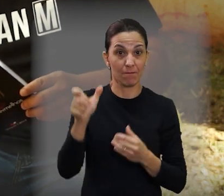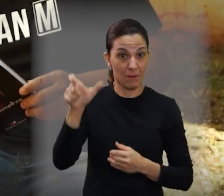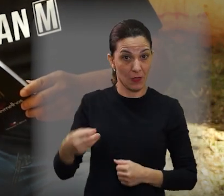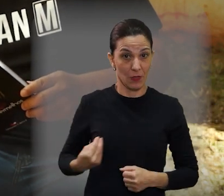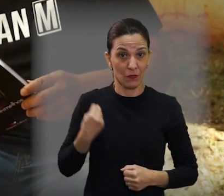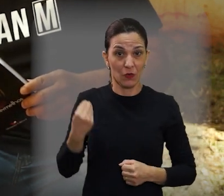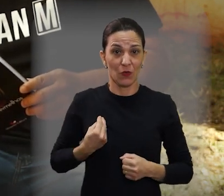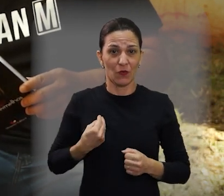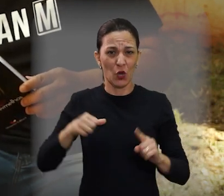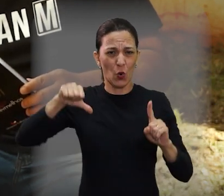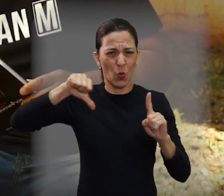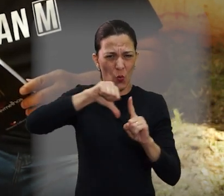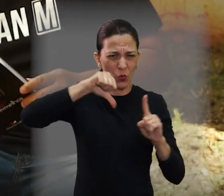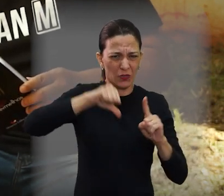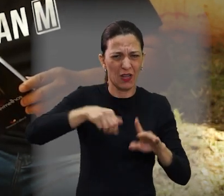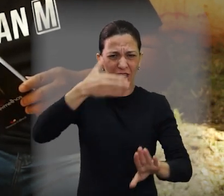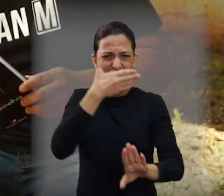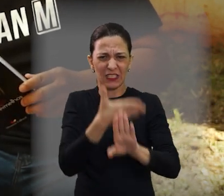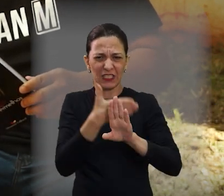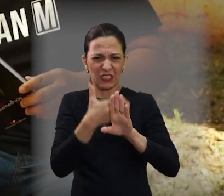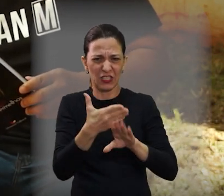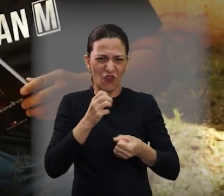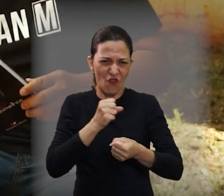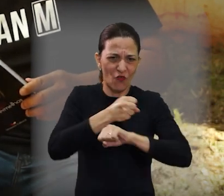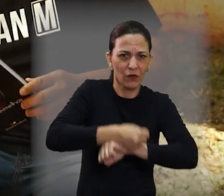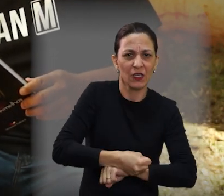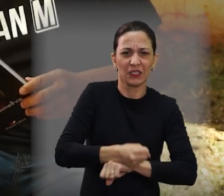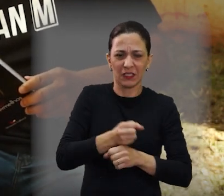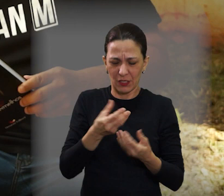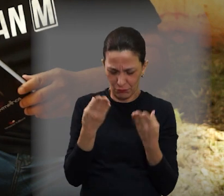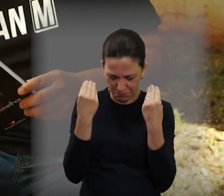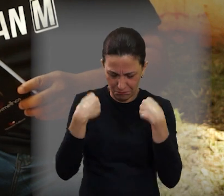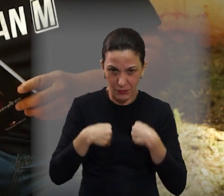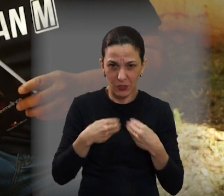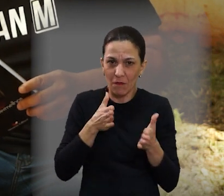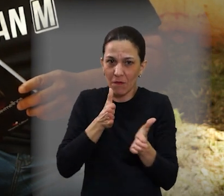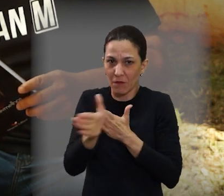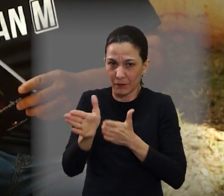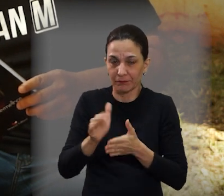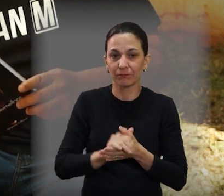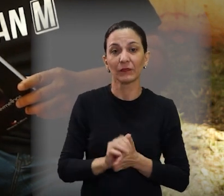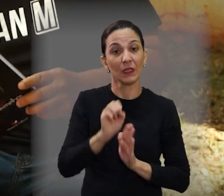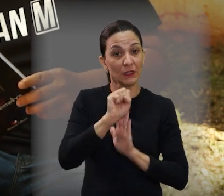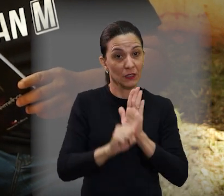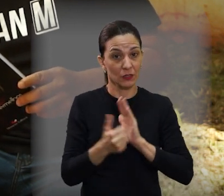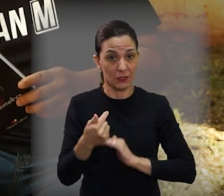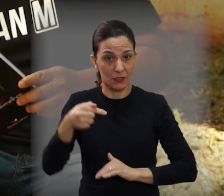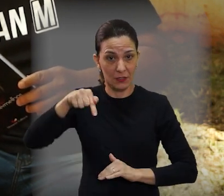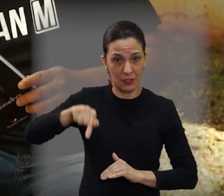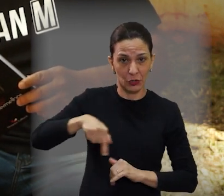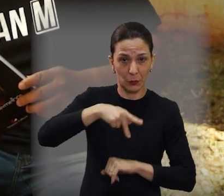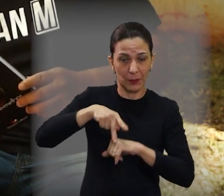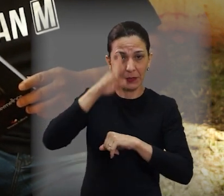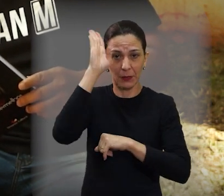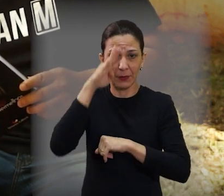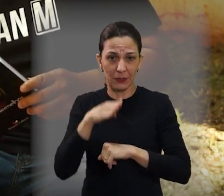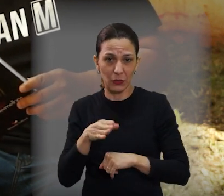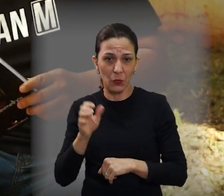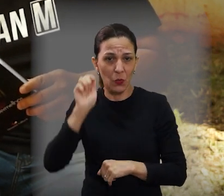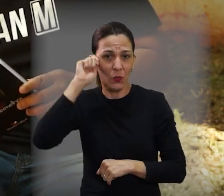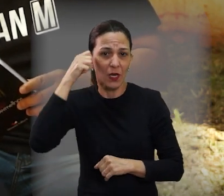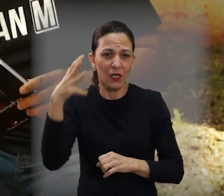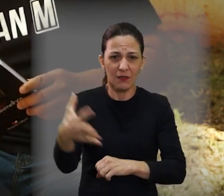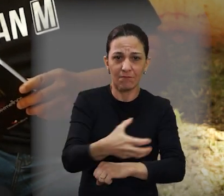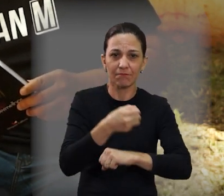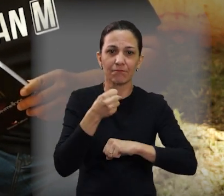crueldades, traição, violência, submissão e fuga? Descubra em pleno século XVII, na era do Brasil